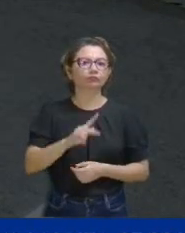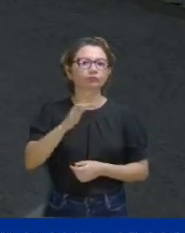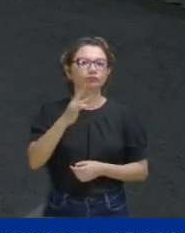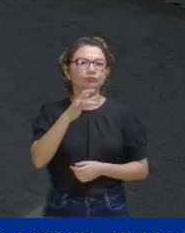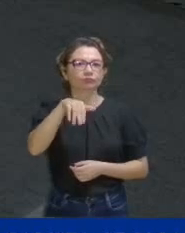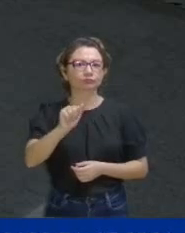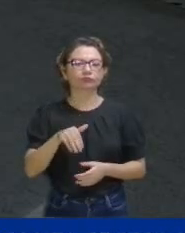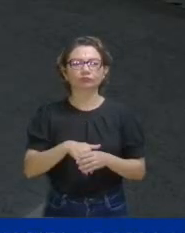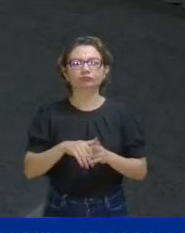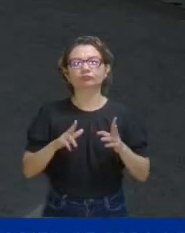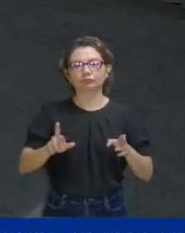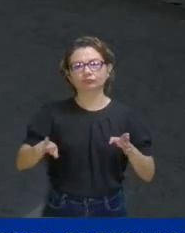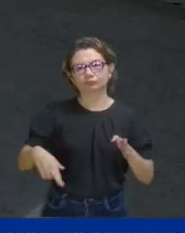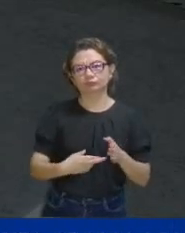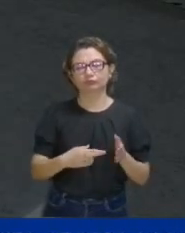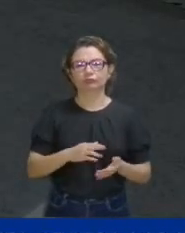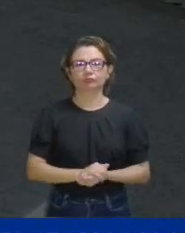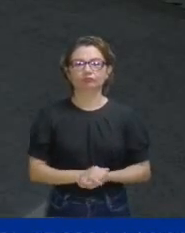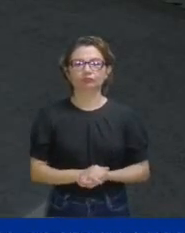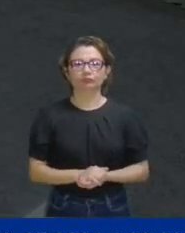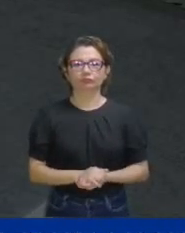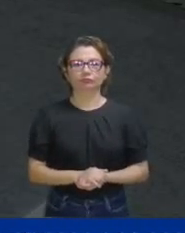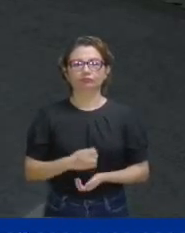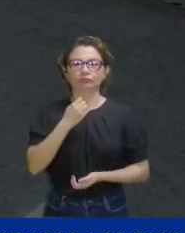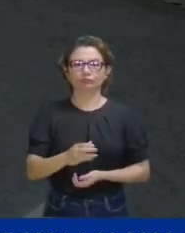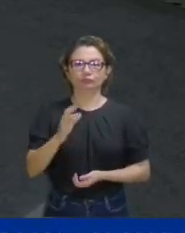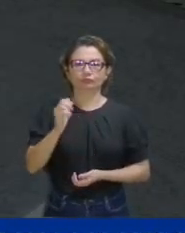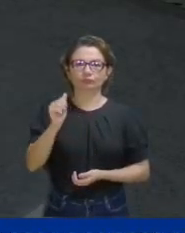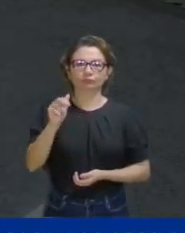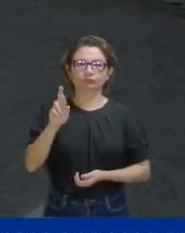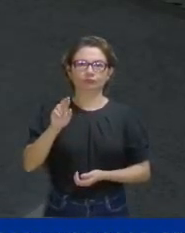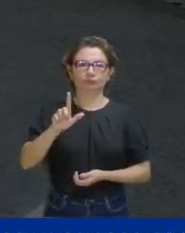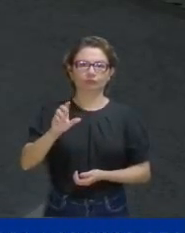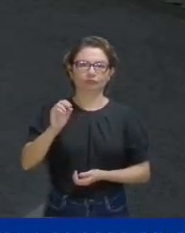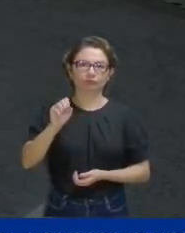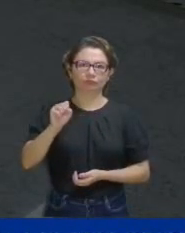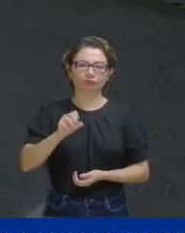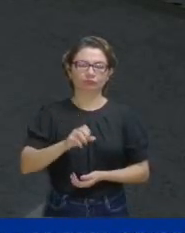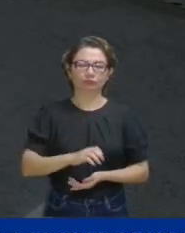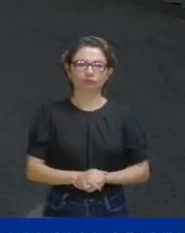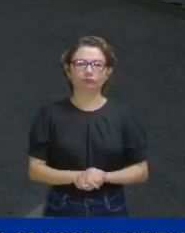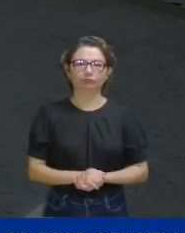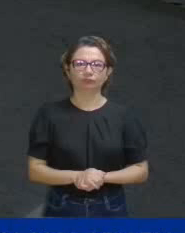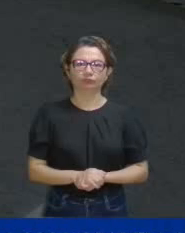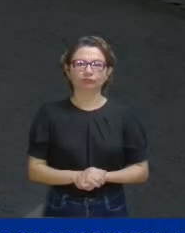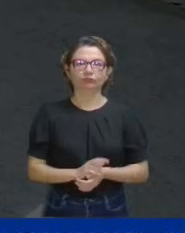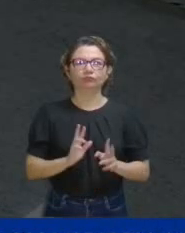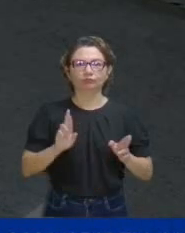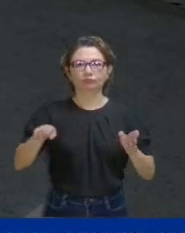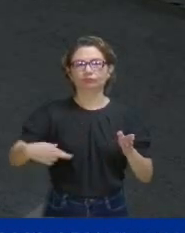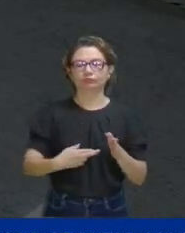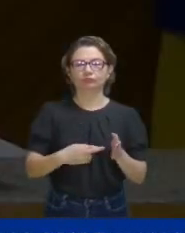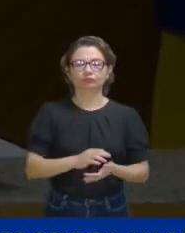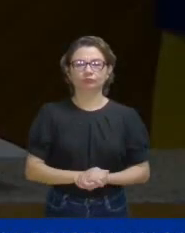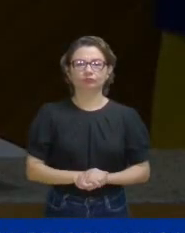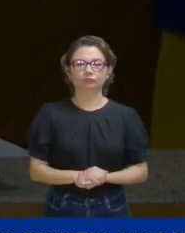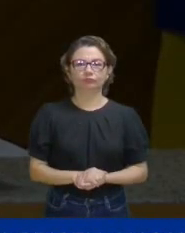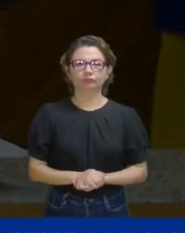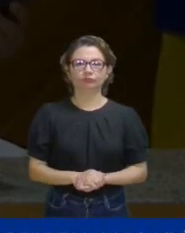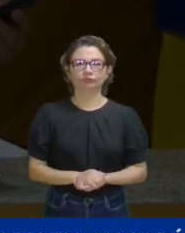Juíza Tina Souza? Acompanho o relator, presidente. Juiz Carlos Fernando? Relator, senhor